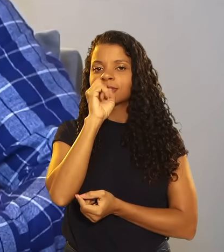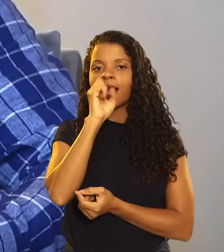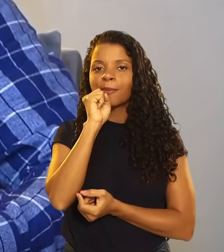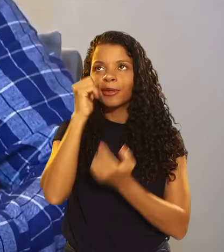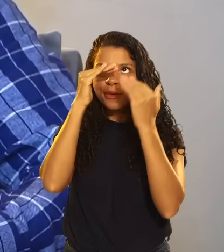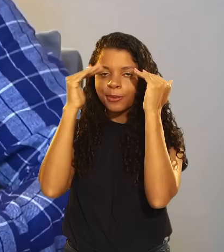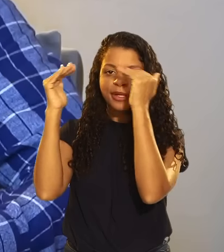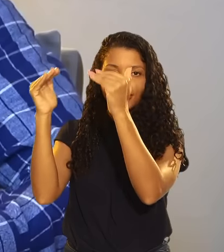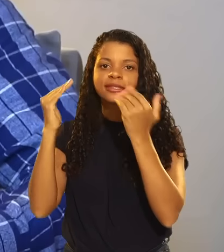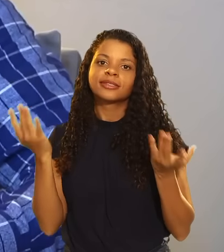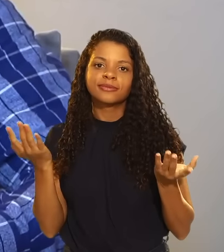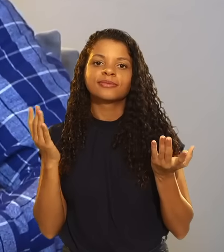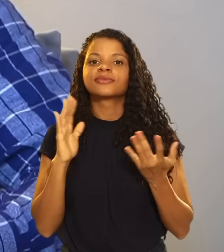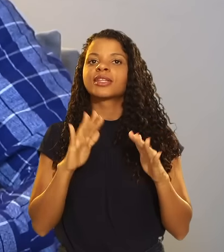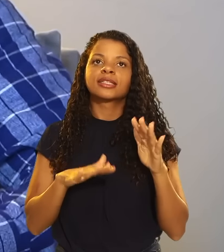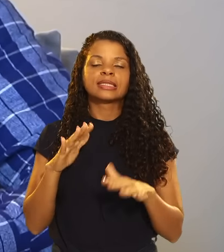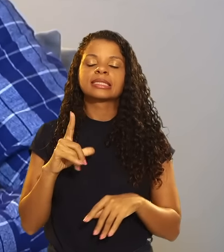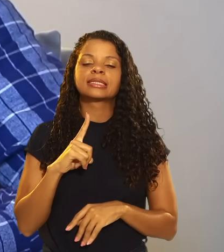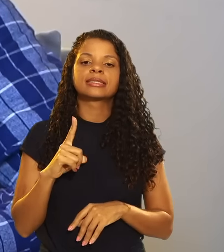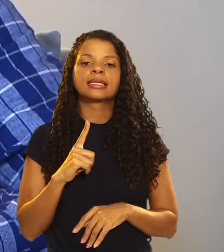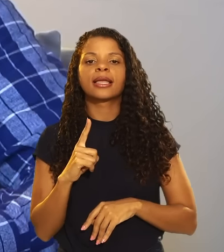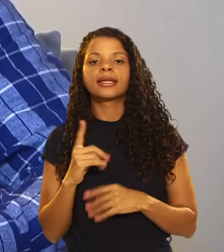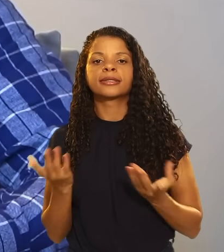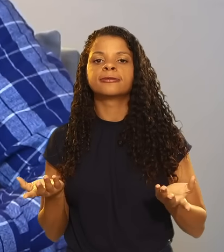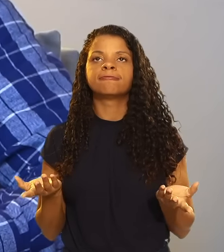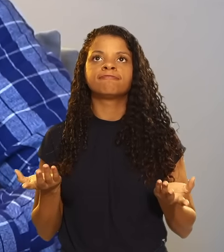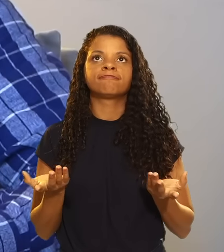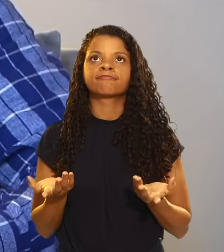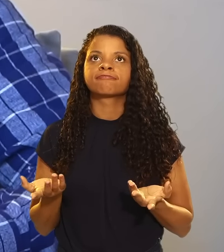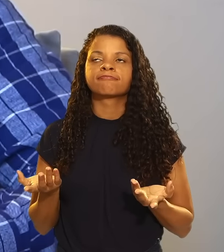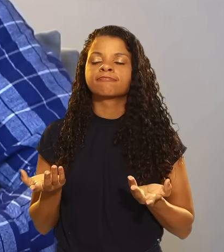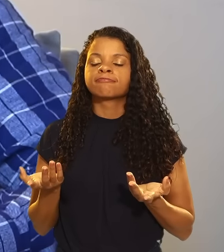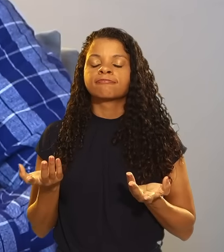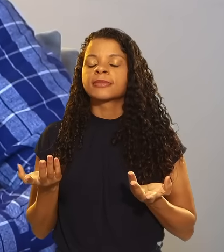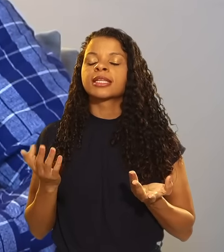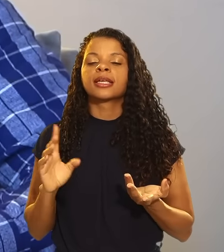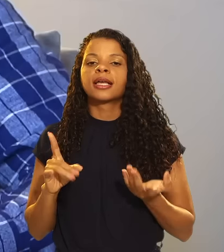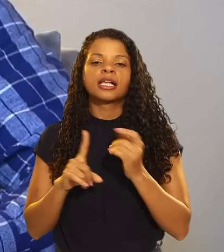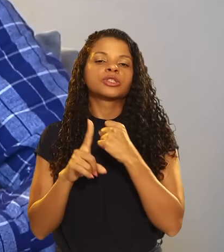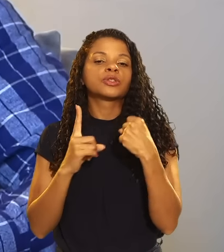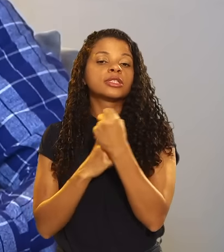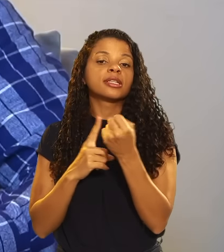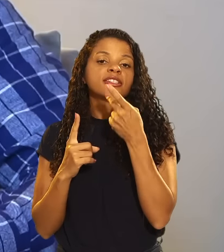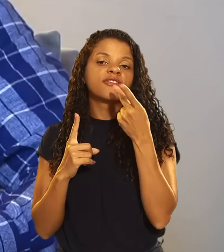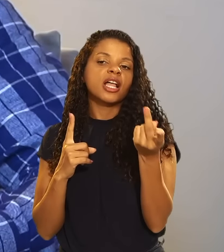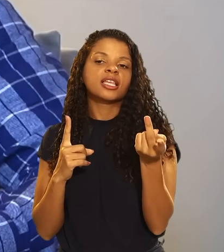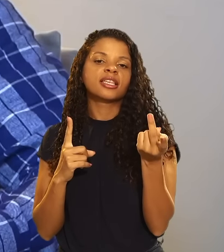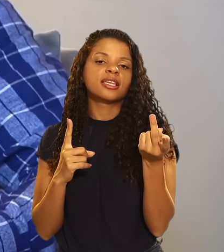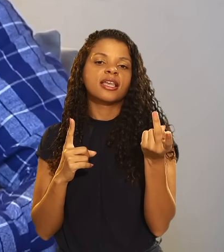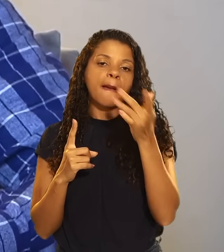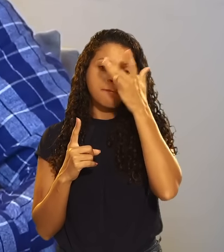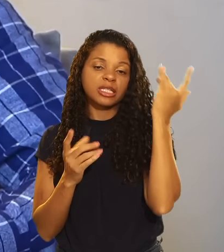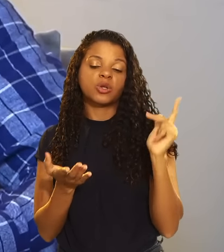vezes, inclusive, tem alguns comentários aí na sociedade que diz que o adventista não trabalha, que o sábado